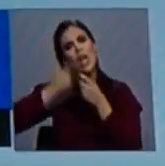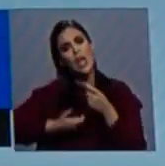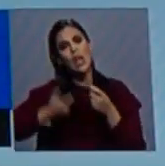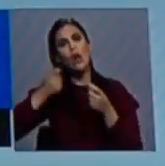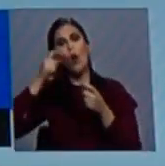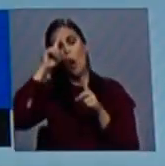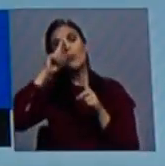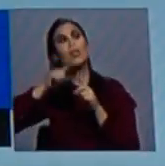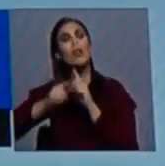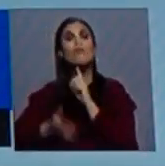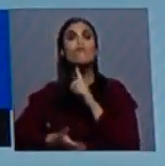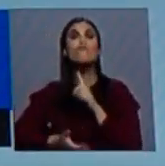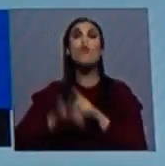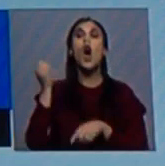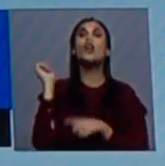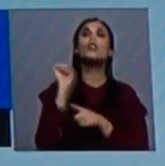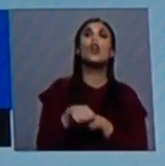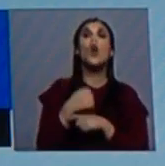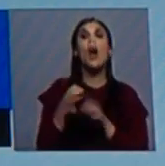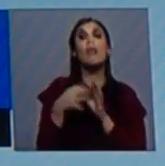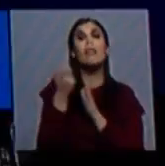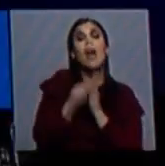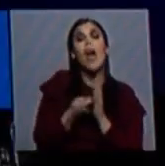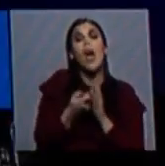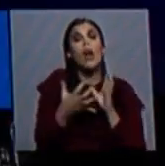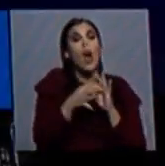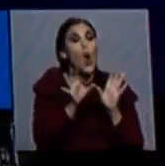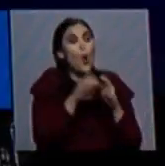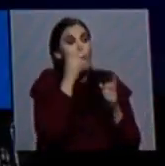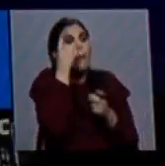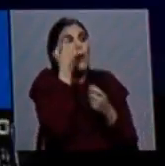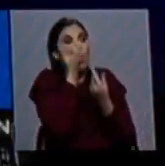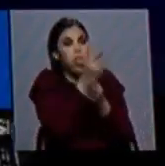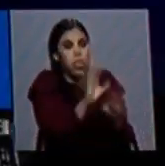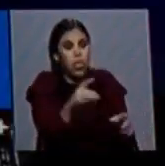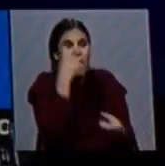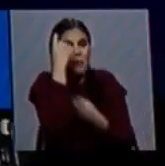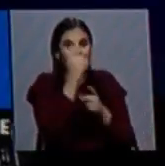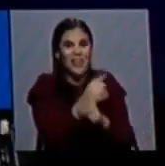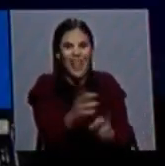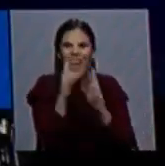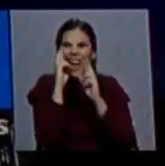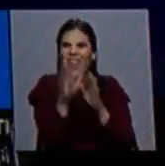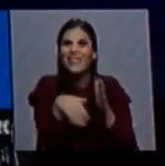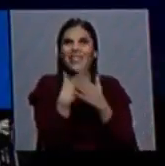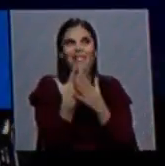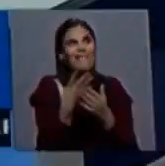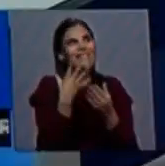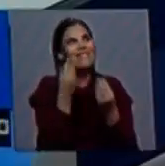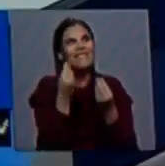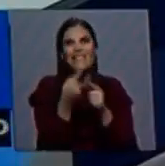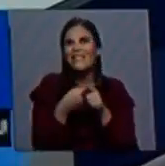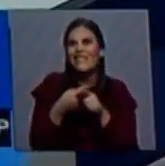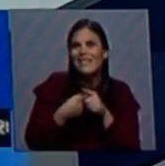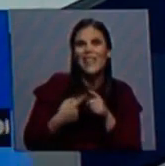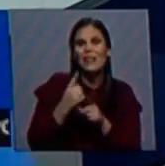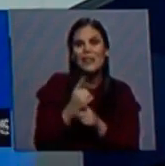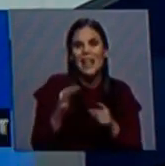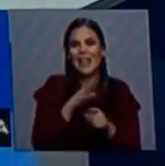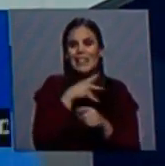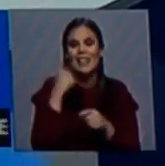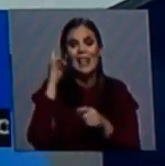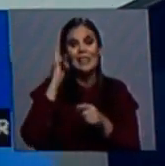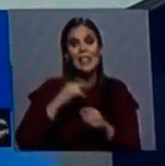a minha ilustração vai de encontro com aquele grupo de crianças pensou. Porque cria-se uma expectativa. Exatamente. Também. E é engraçado que no dia da festa